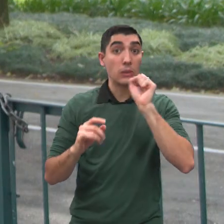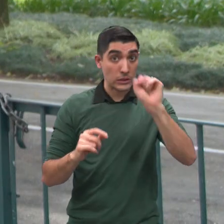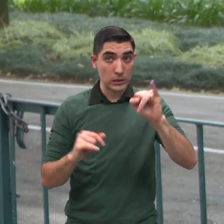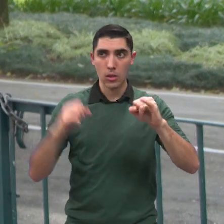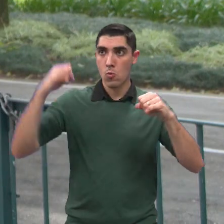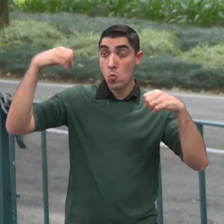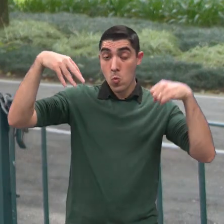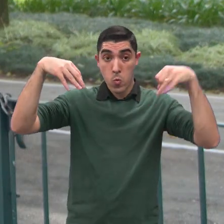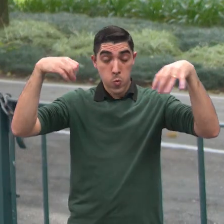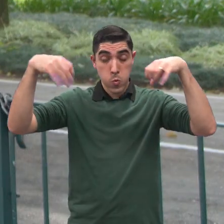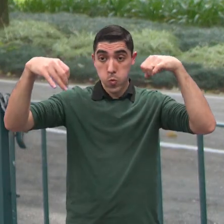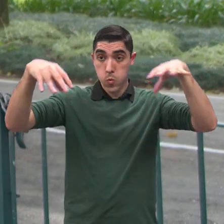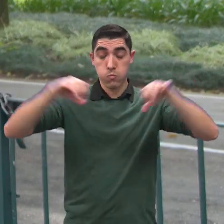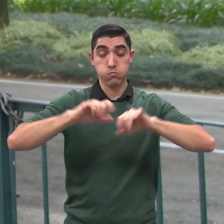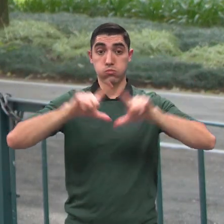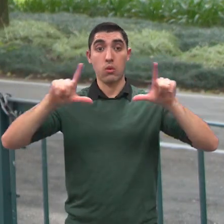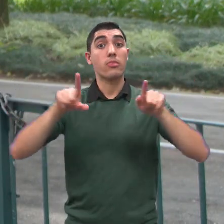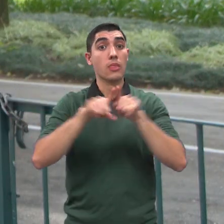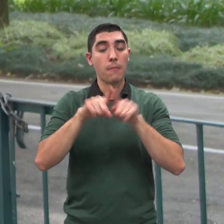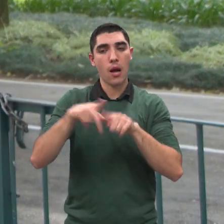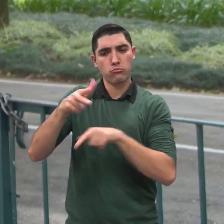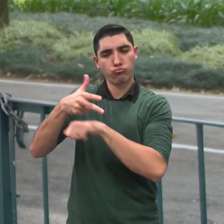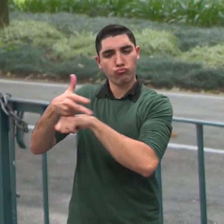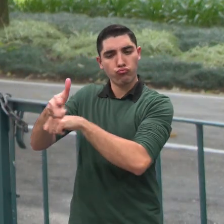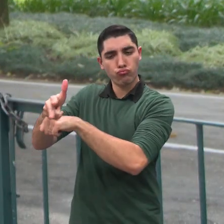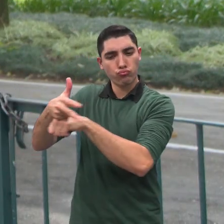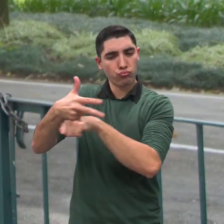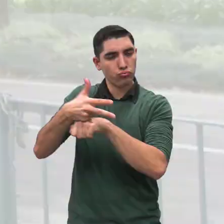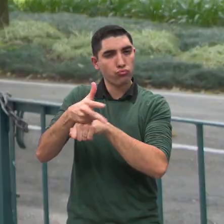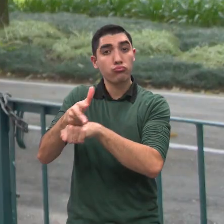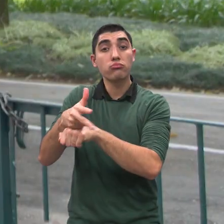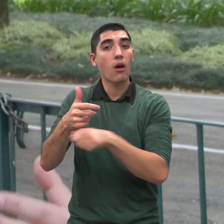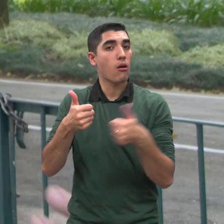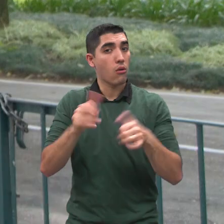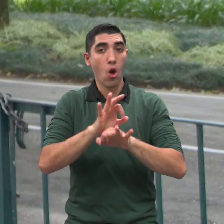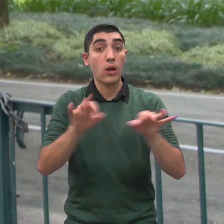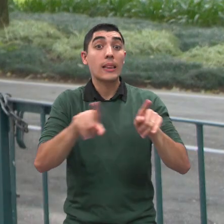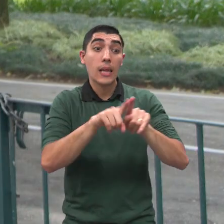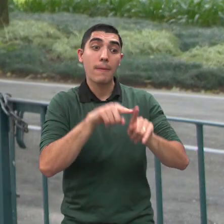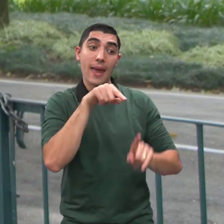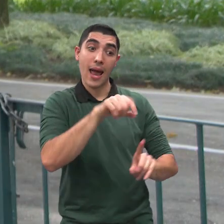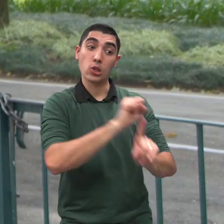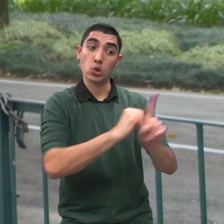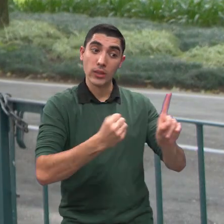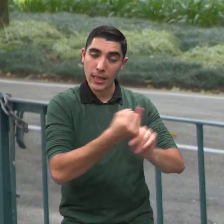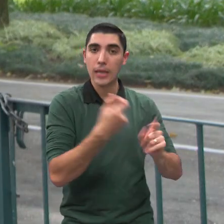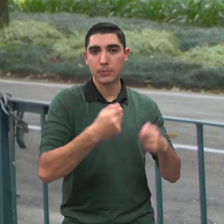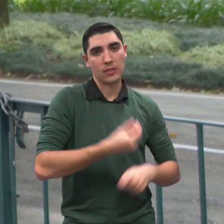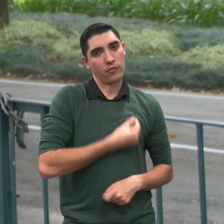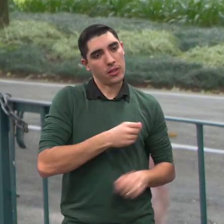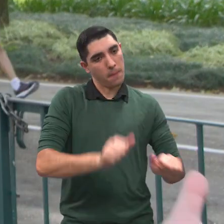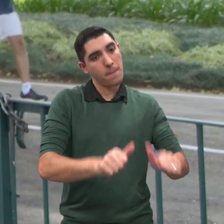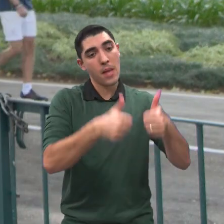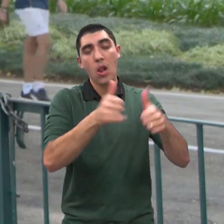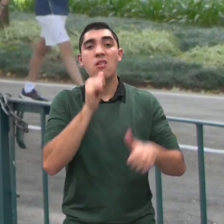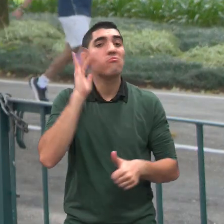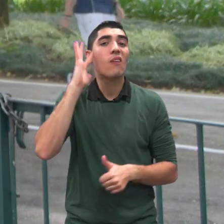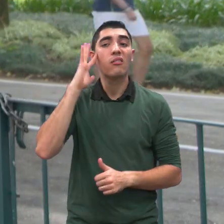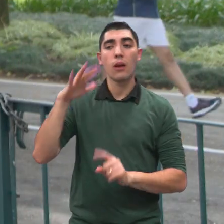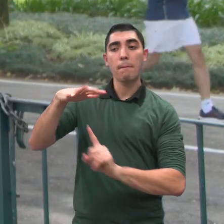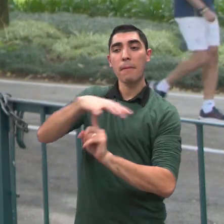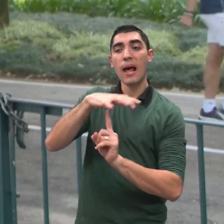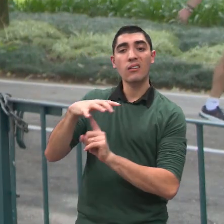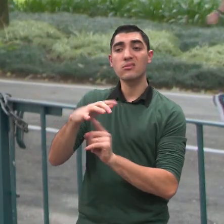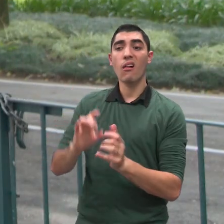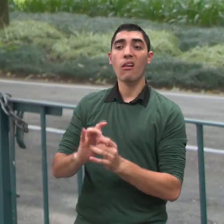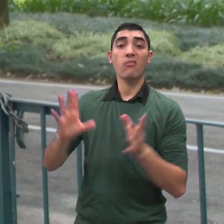boa iluminação, um sistema de controle de câmeras e também junto com a vivência da sociedade, né? Porque não adianta nada ter uma praça